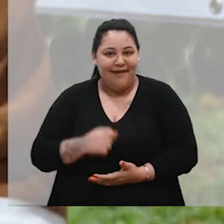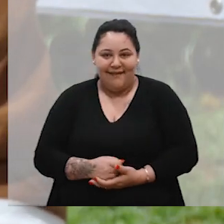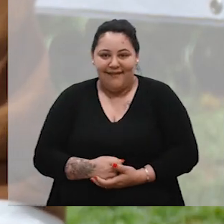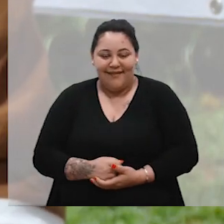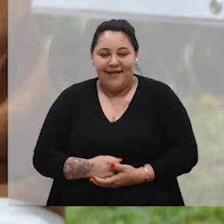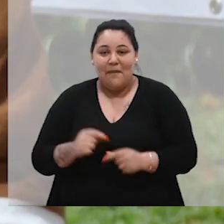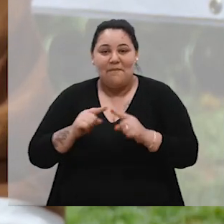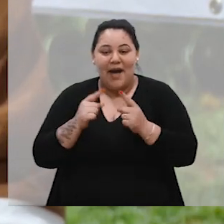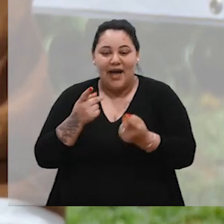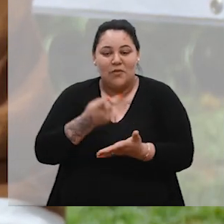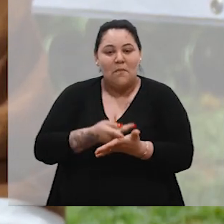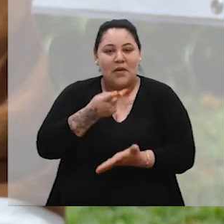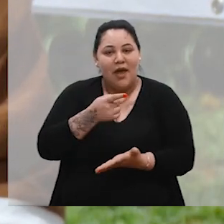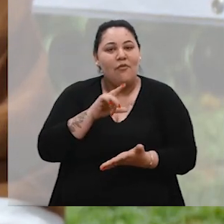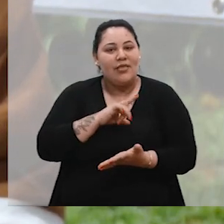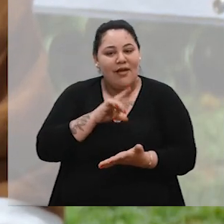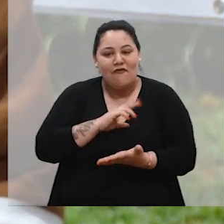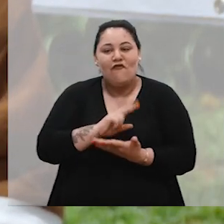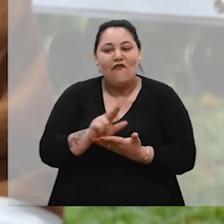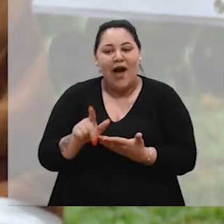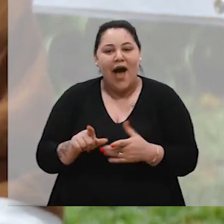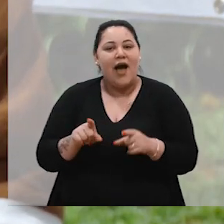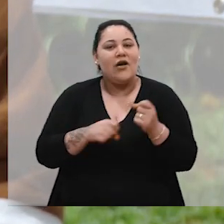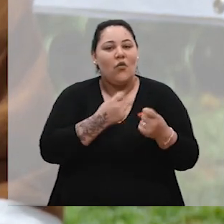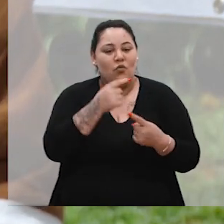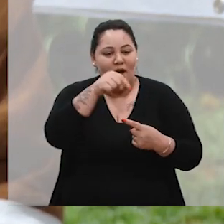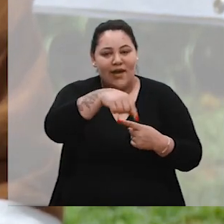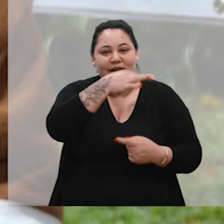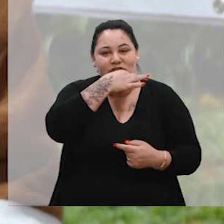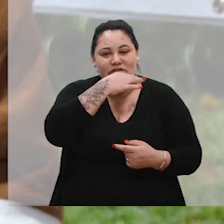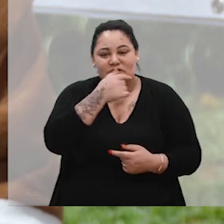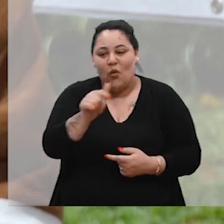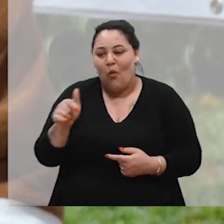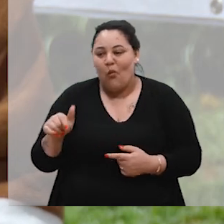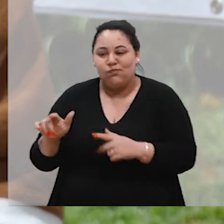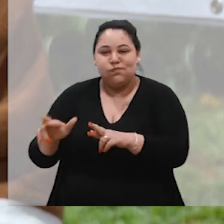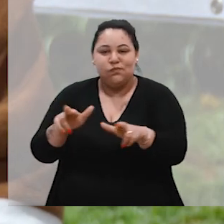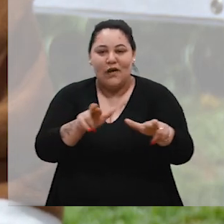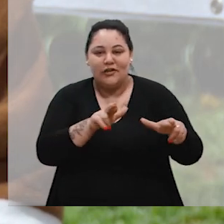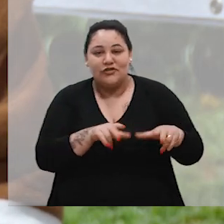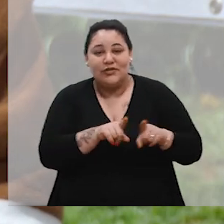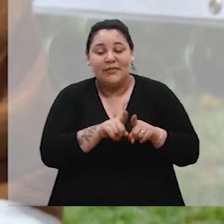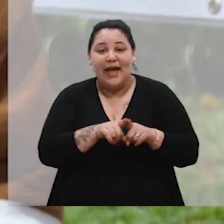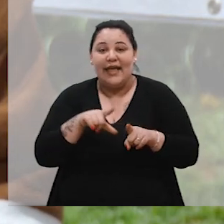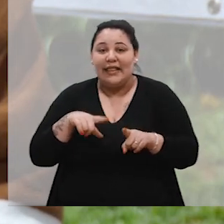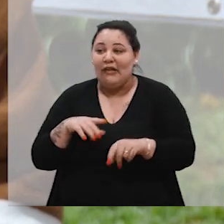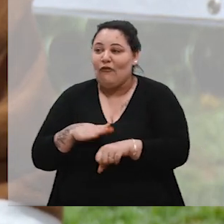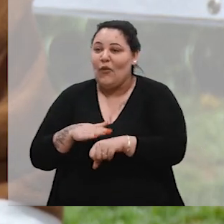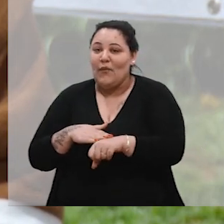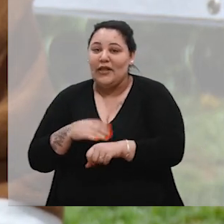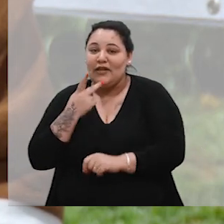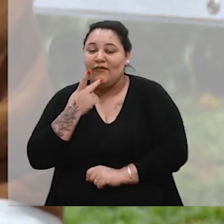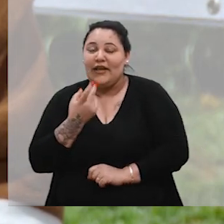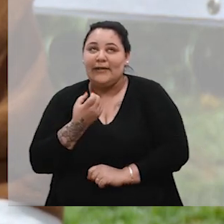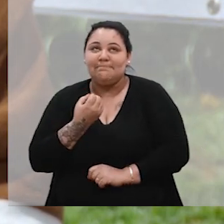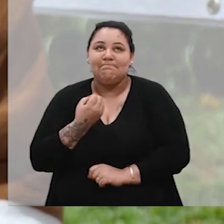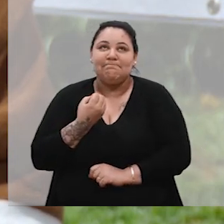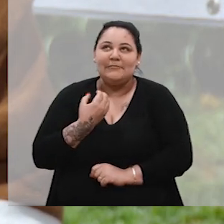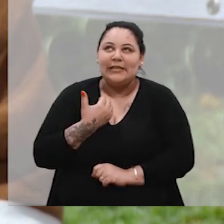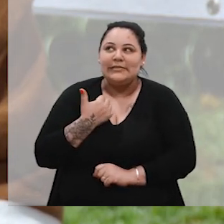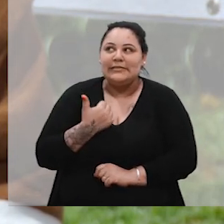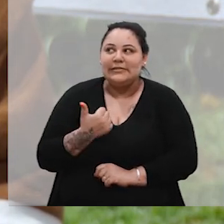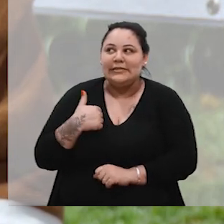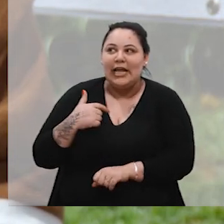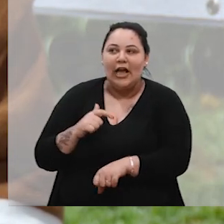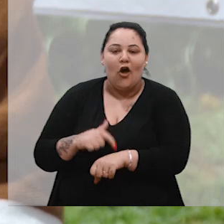contas. Mas esses prêmios foram se sucedendo, alguns aqui em Caxias, outros na região. Chegou o momento, eu disse, bem, acho que está na